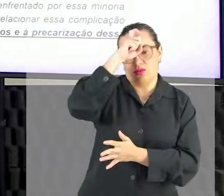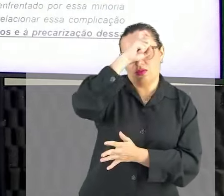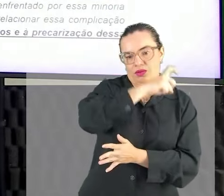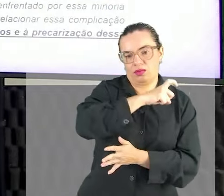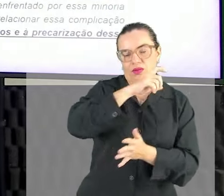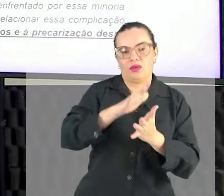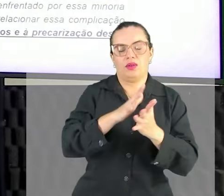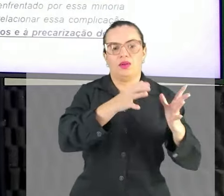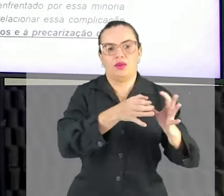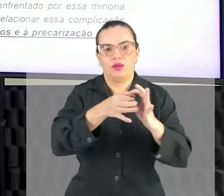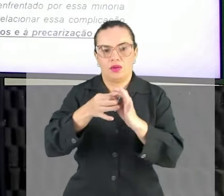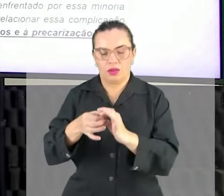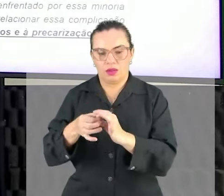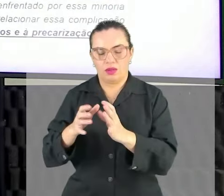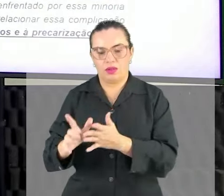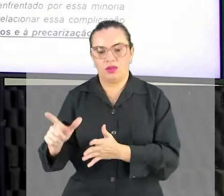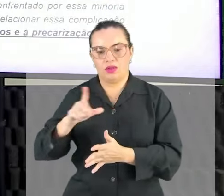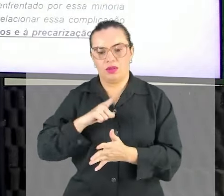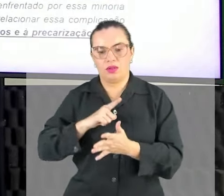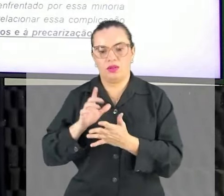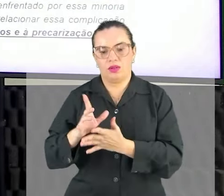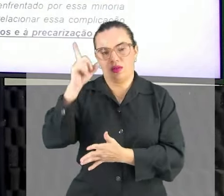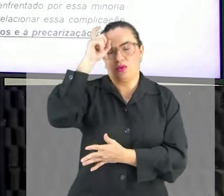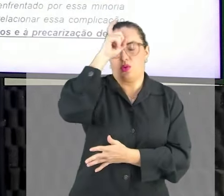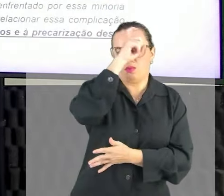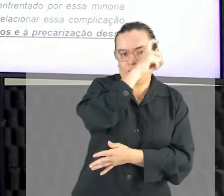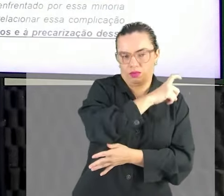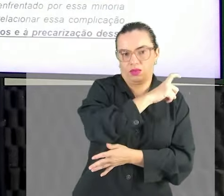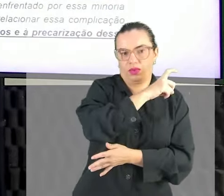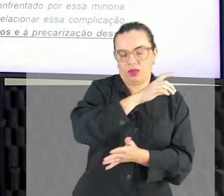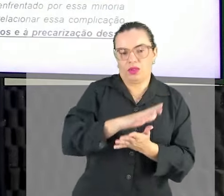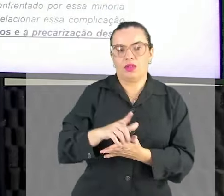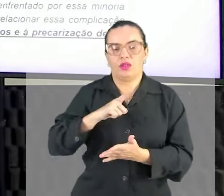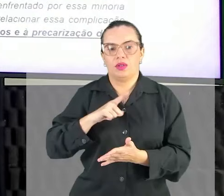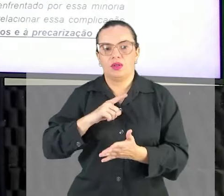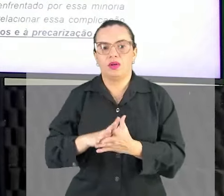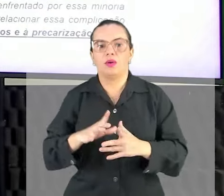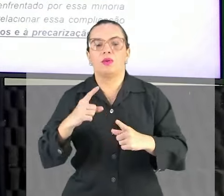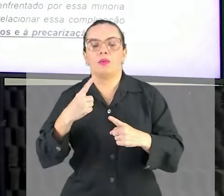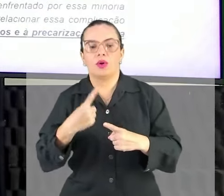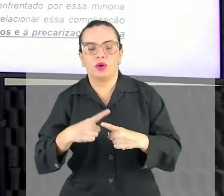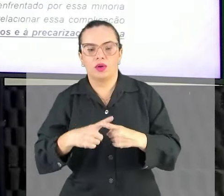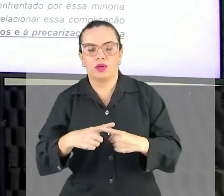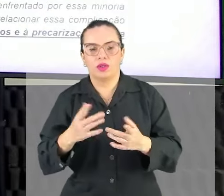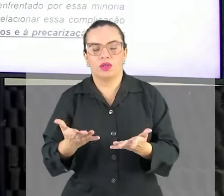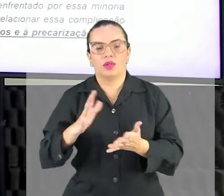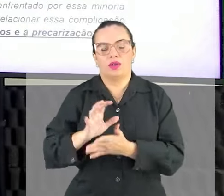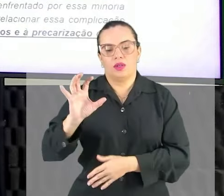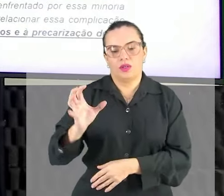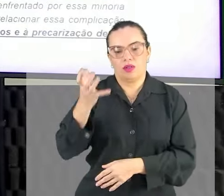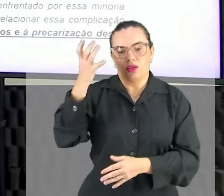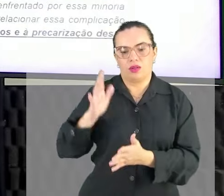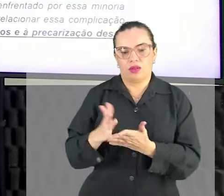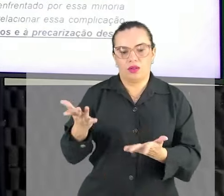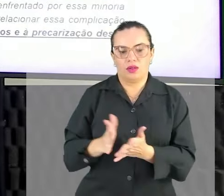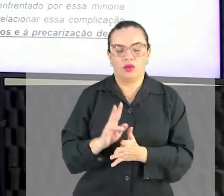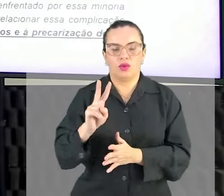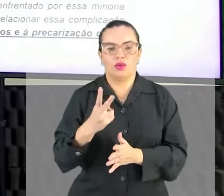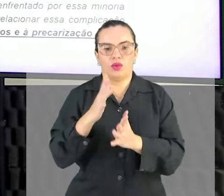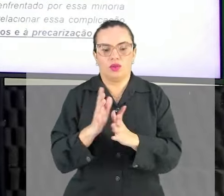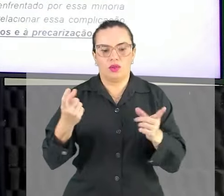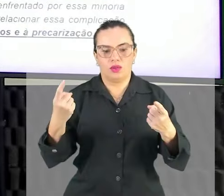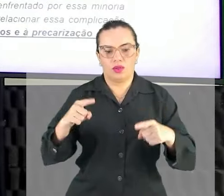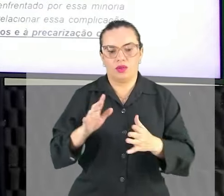Existe um contexto. E essa complicação agora tem causas. Essa complicação tem desafios. Quais são os dois